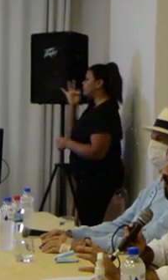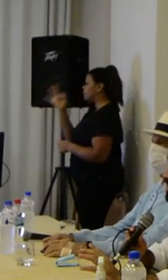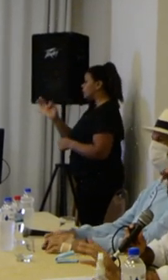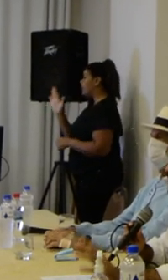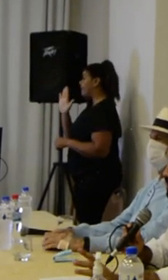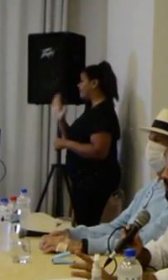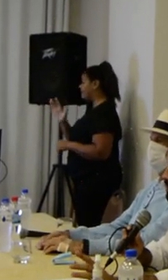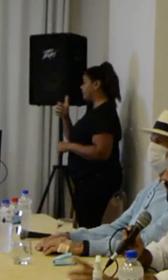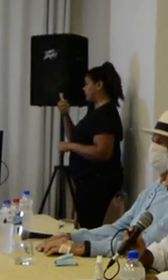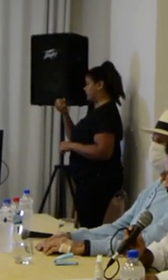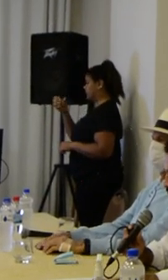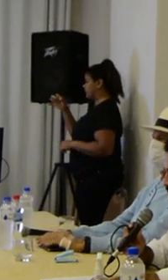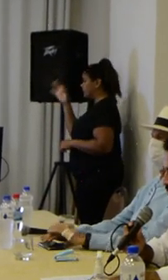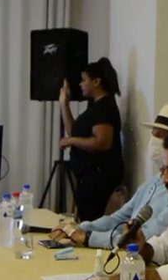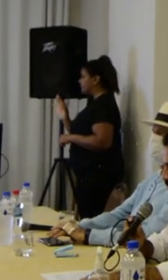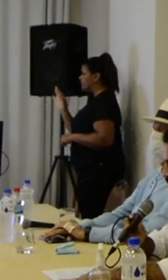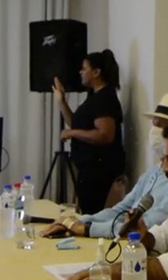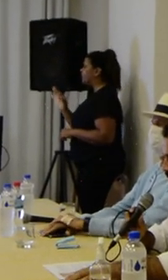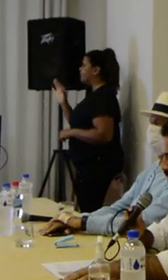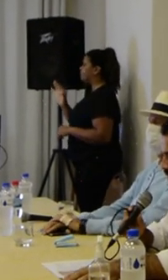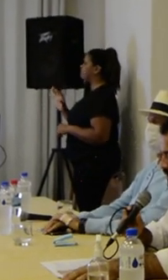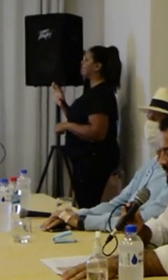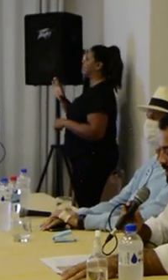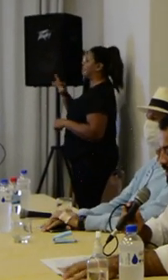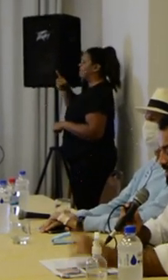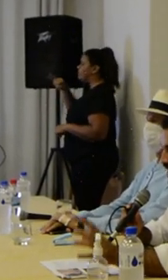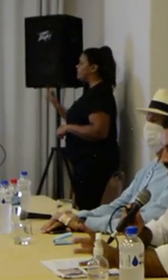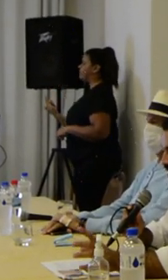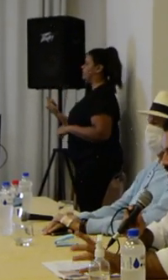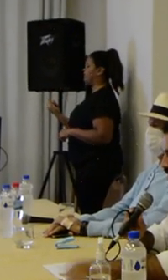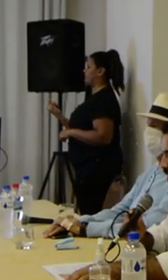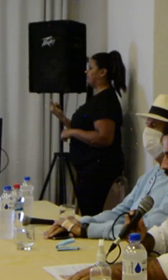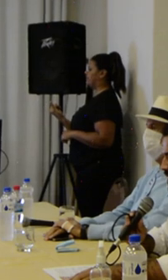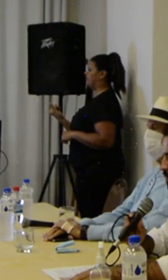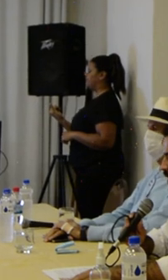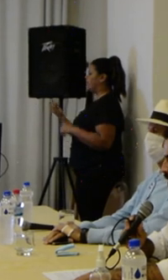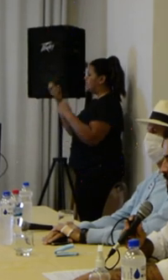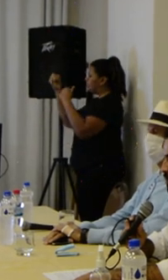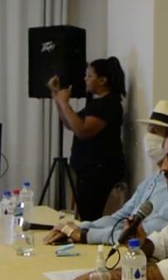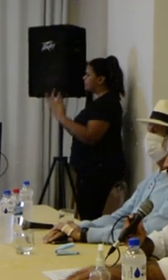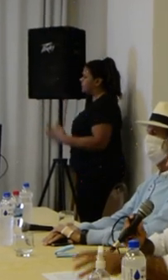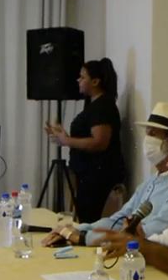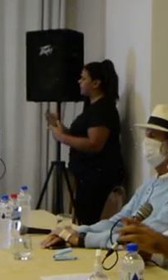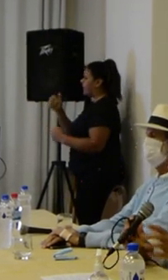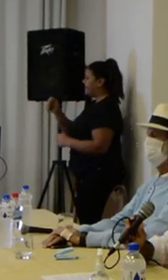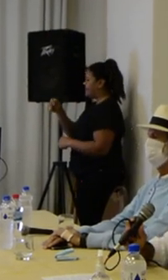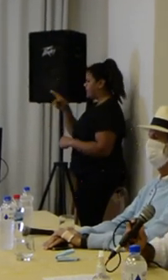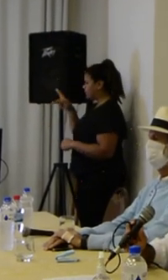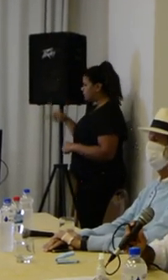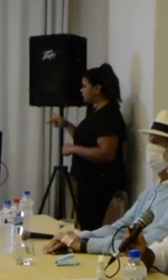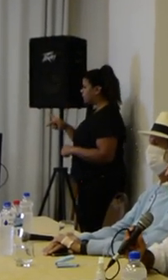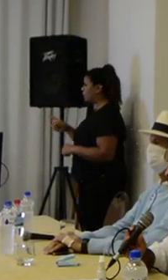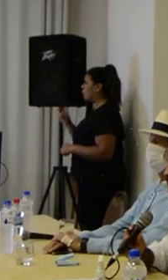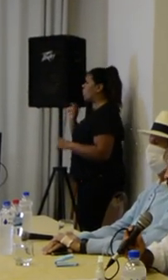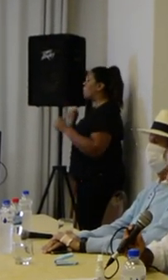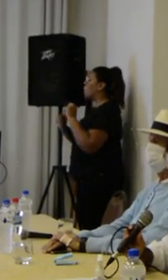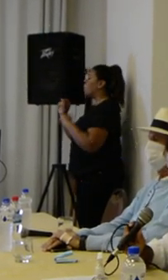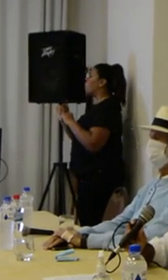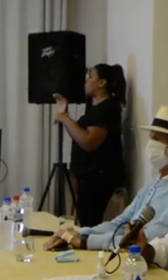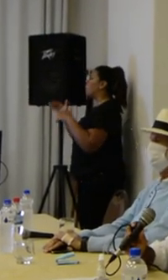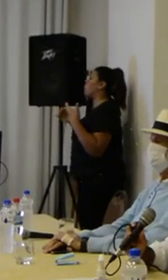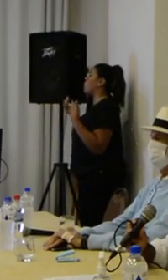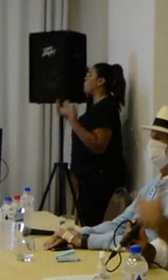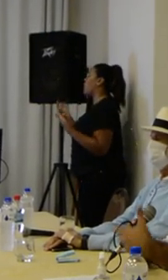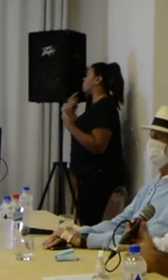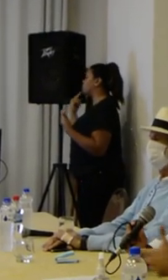100% de aproveitamento, né? Então eu queria destacar esse aplicativo, que é no sentido da